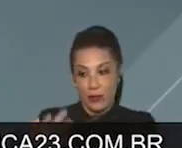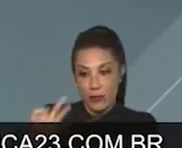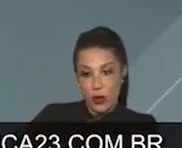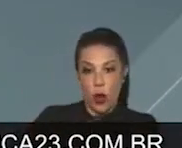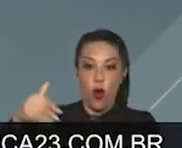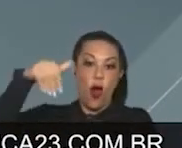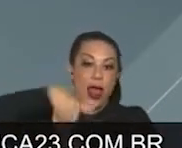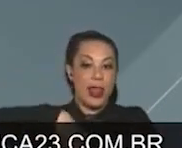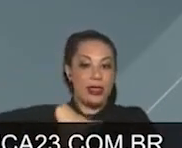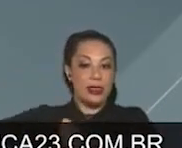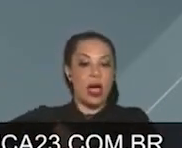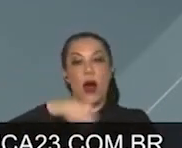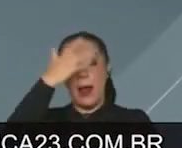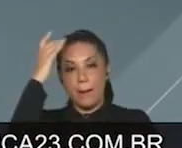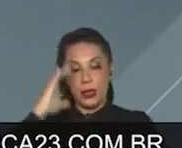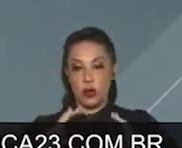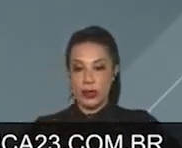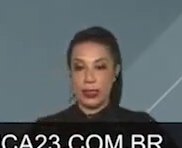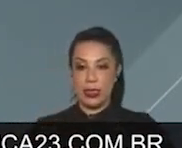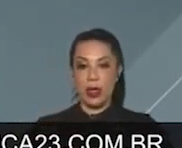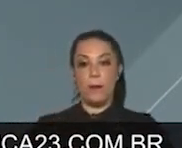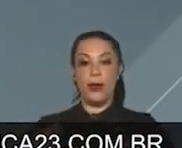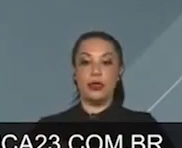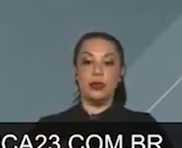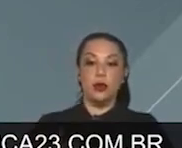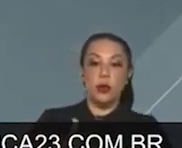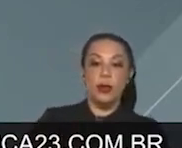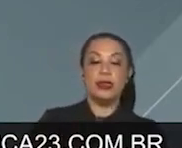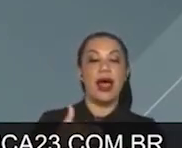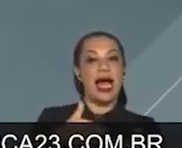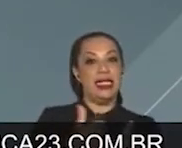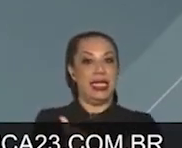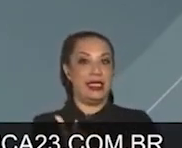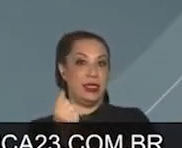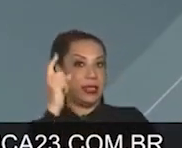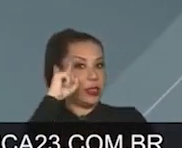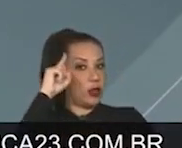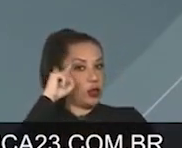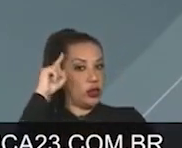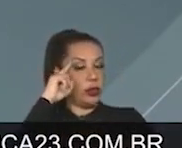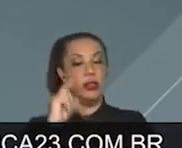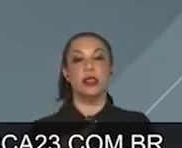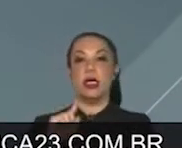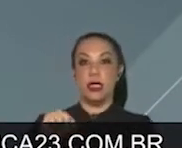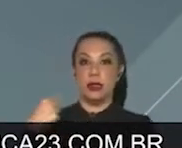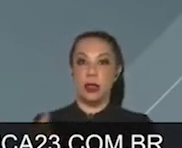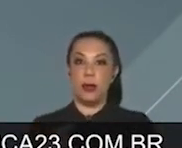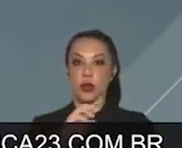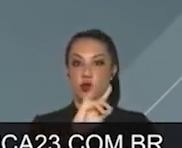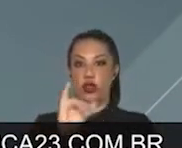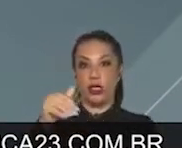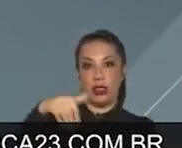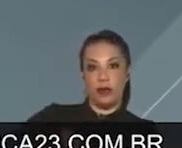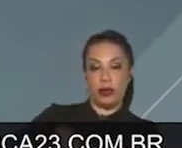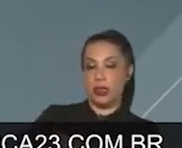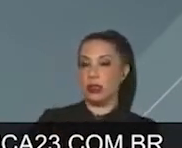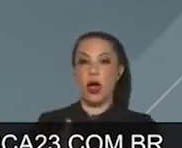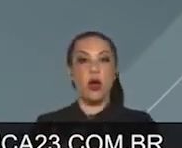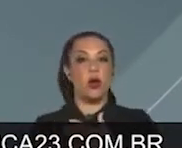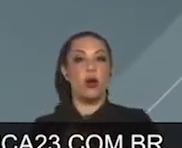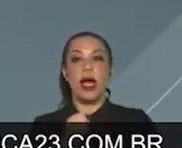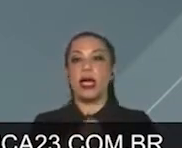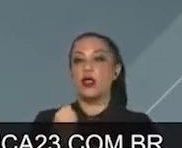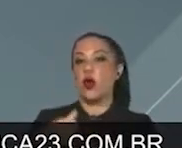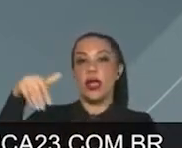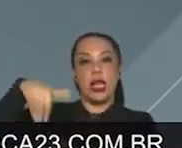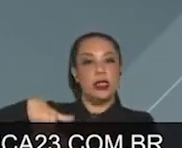da eleição, o cidadão deverá comparecer num prazo de até 60 dias, após a data da votação, a qualquer cartório